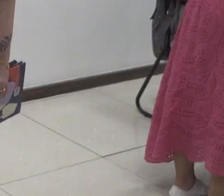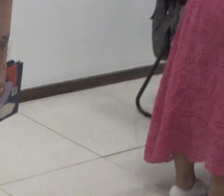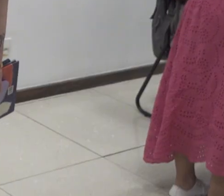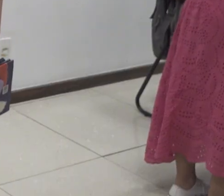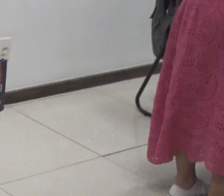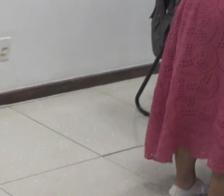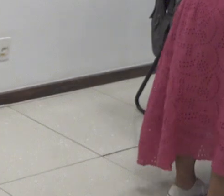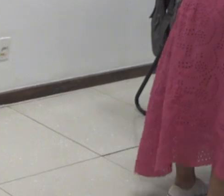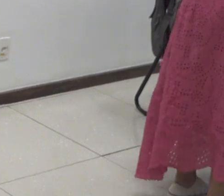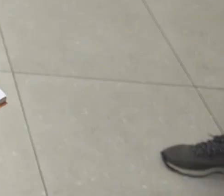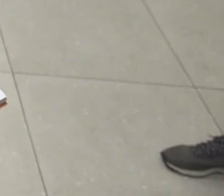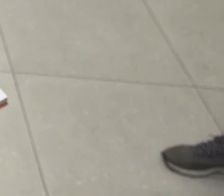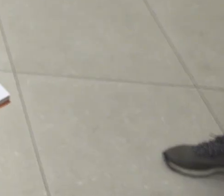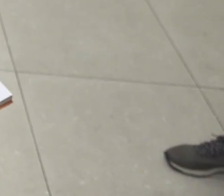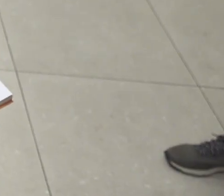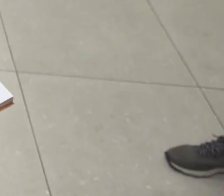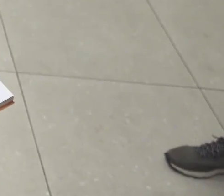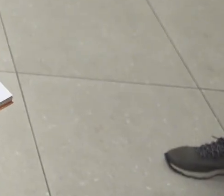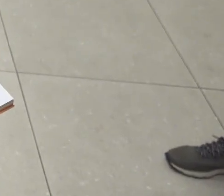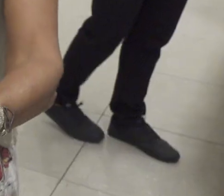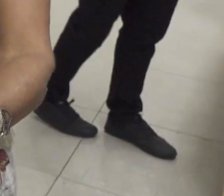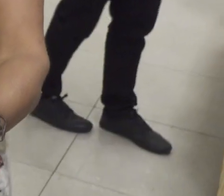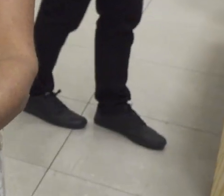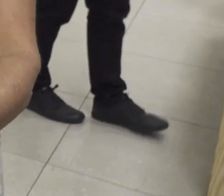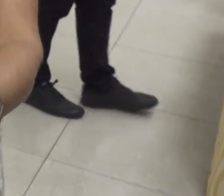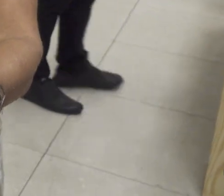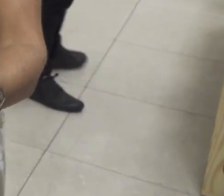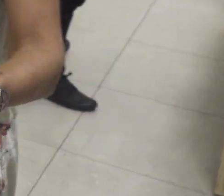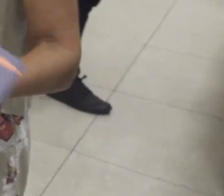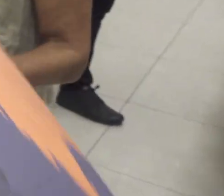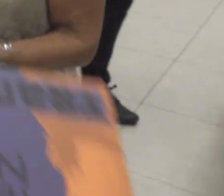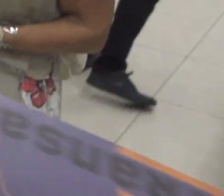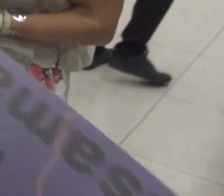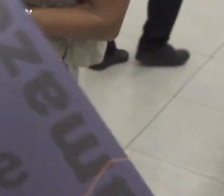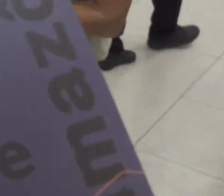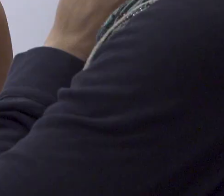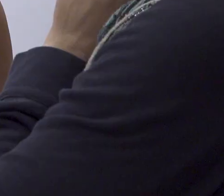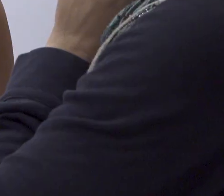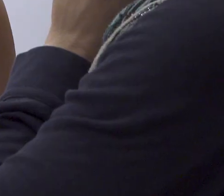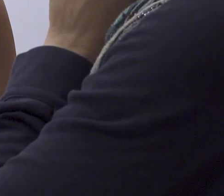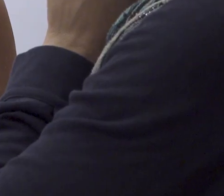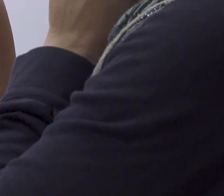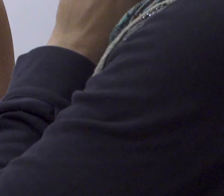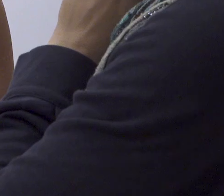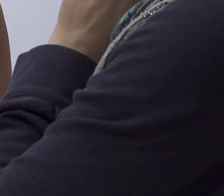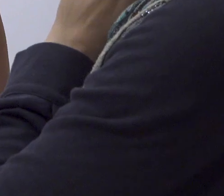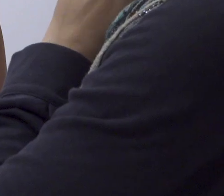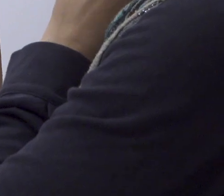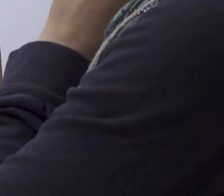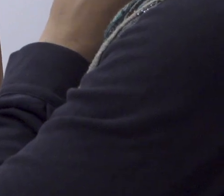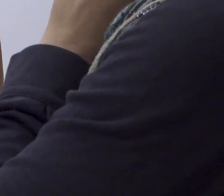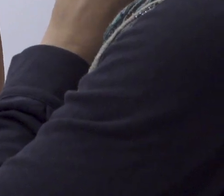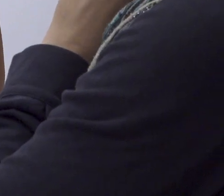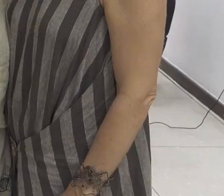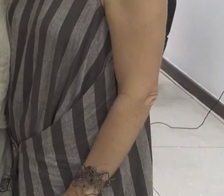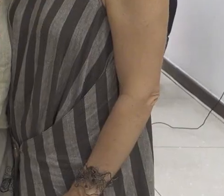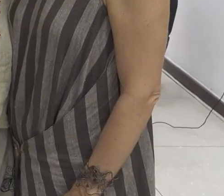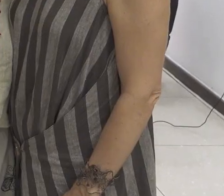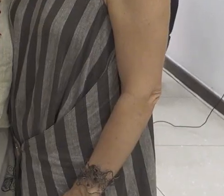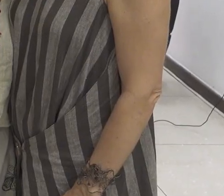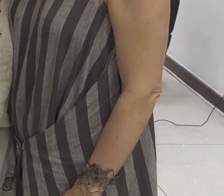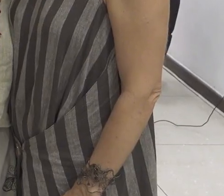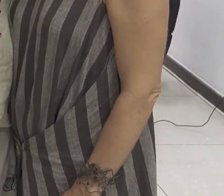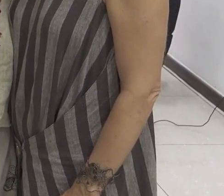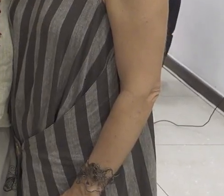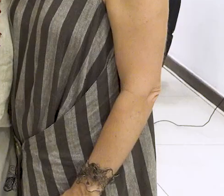público. Agora vemos Nurit também autografando um livro e conversando com o público. Maria